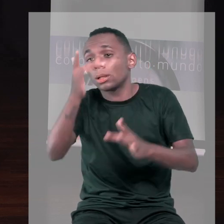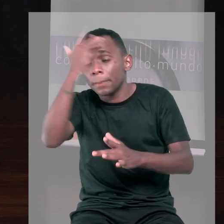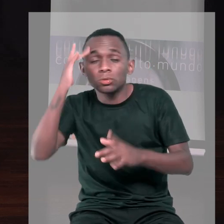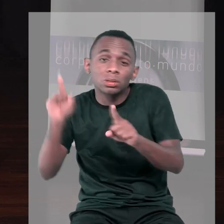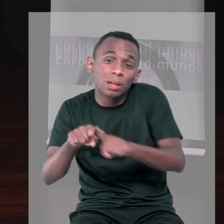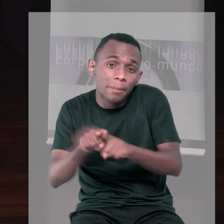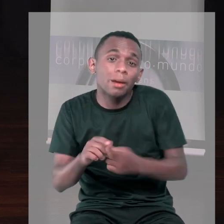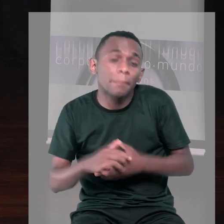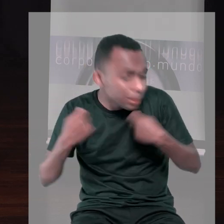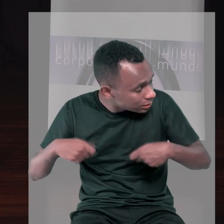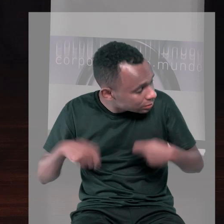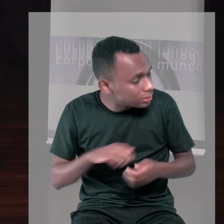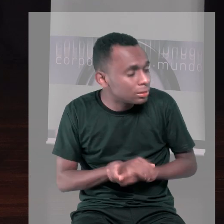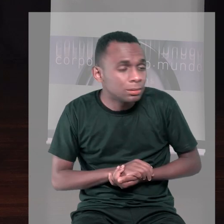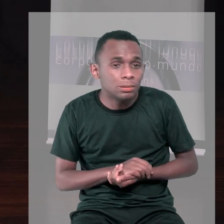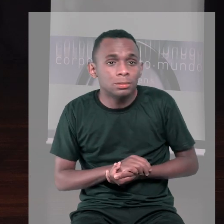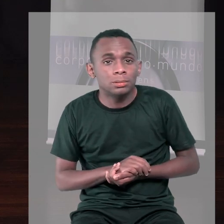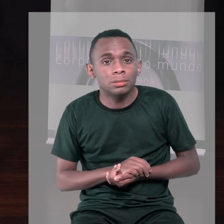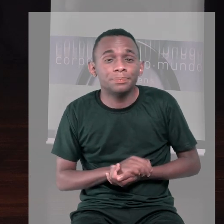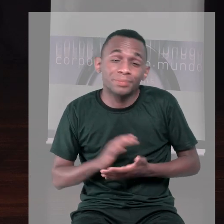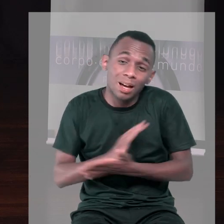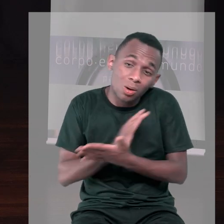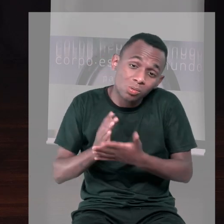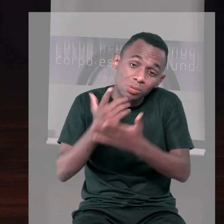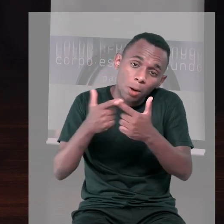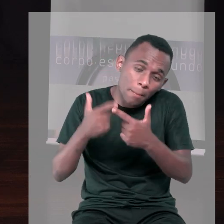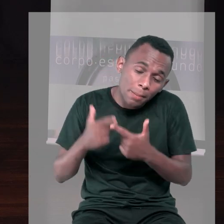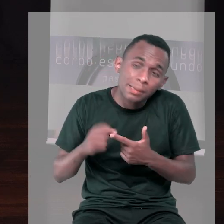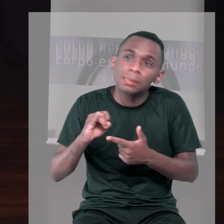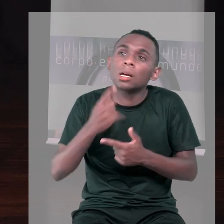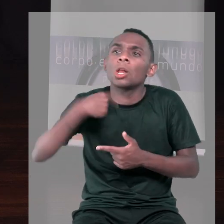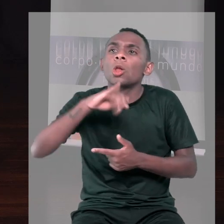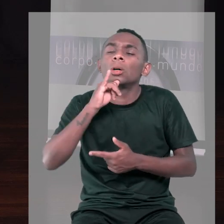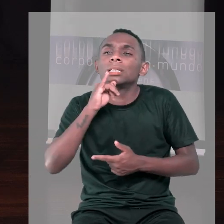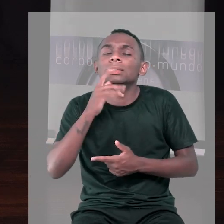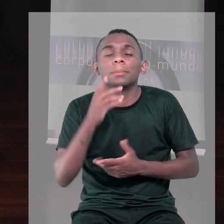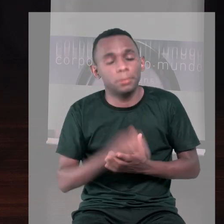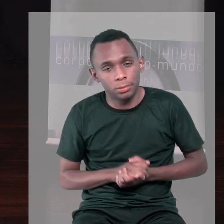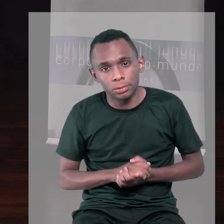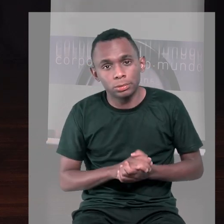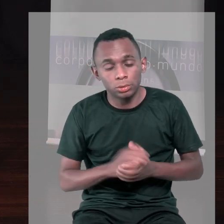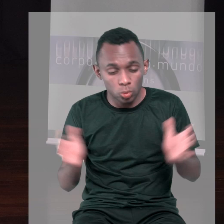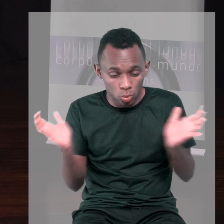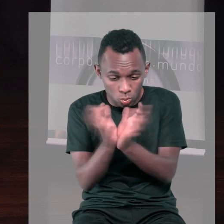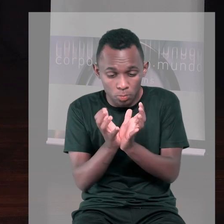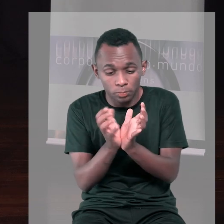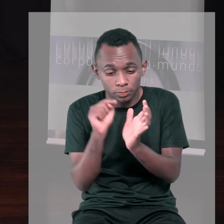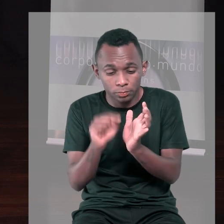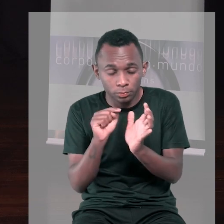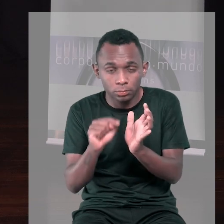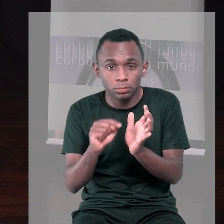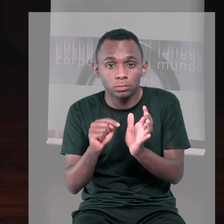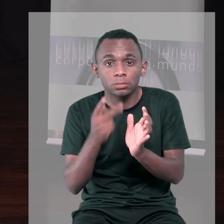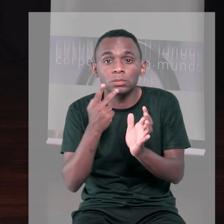daquilo que nós pensamos, nós começamos a duvidar de nós mesmos. Mas será que isso que eu penso de tal coisa é verdadeiro? Porque